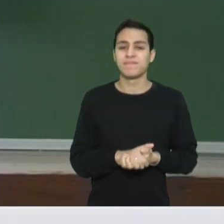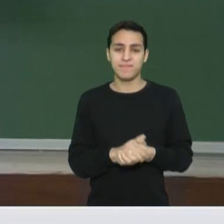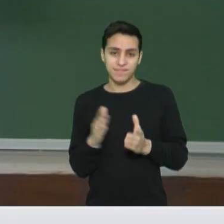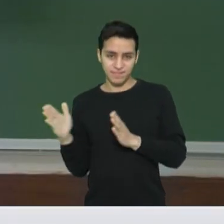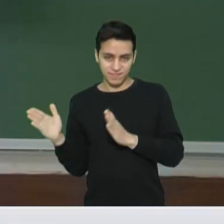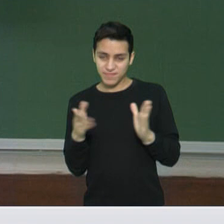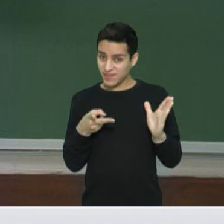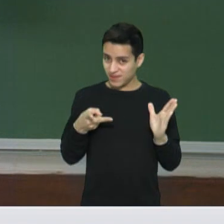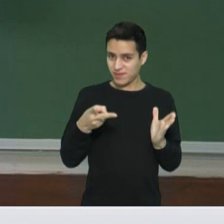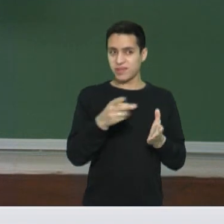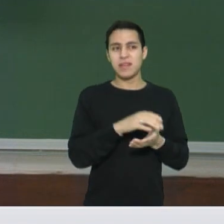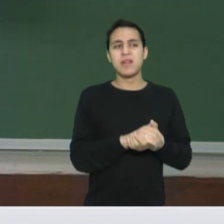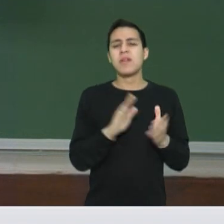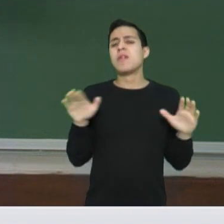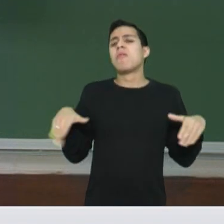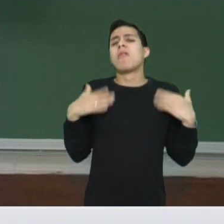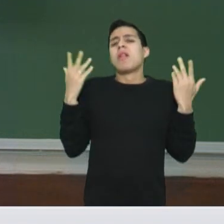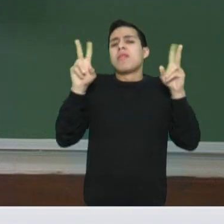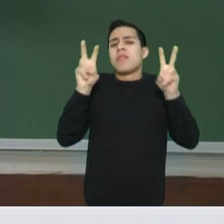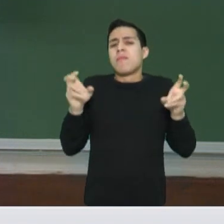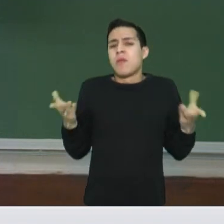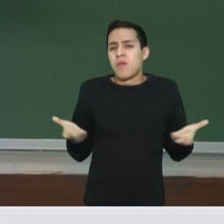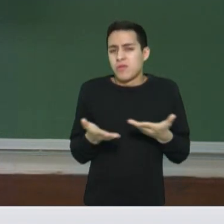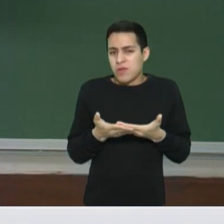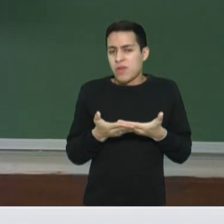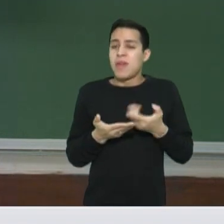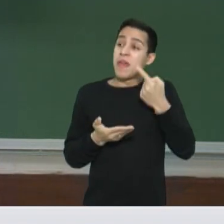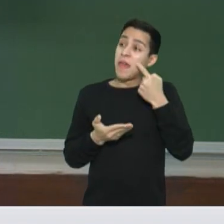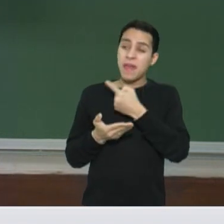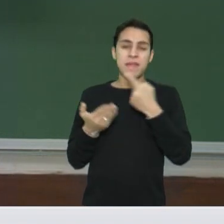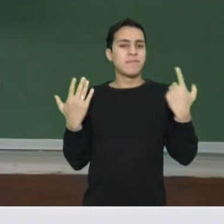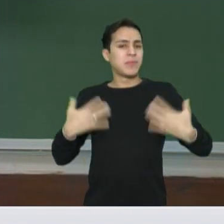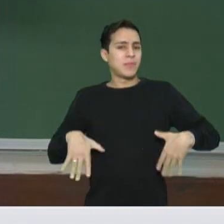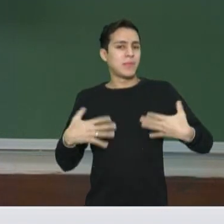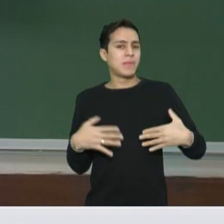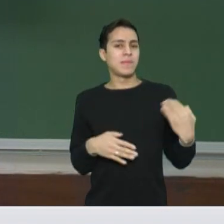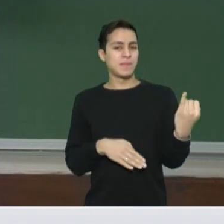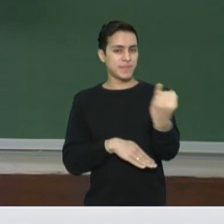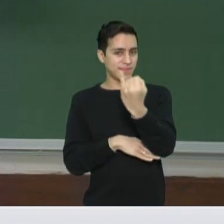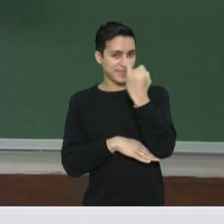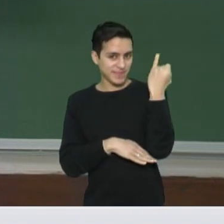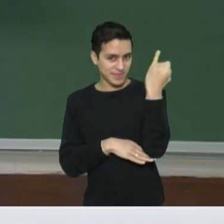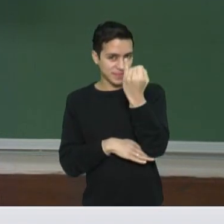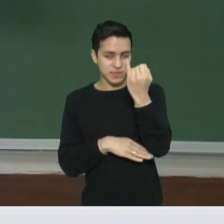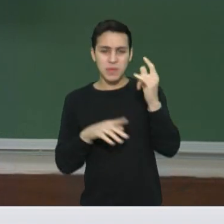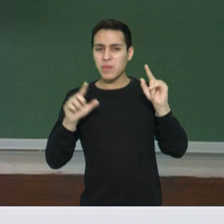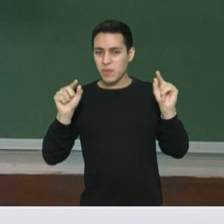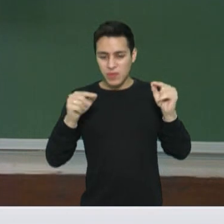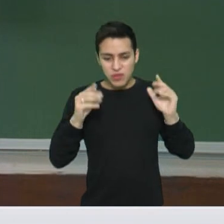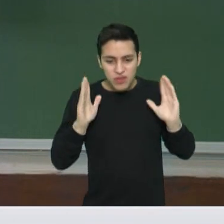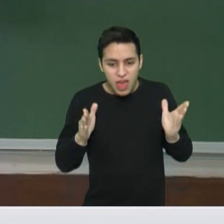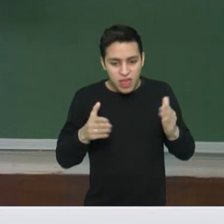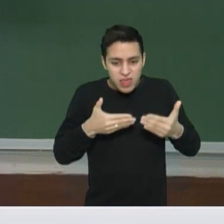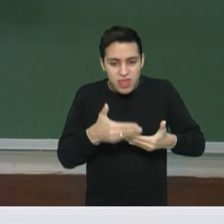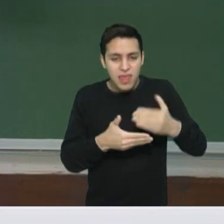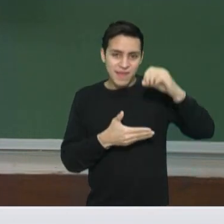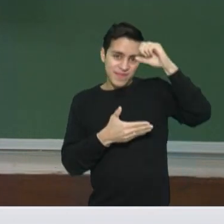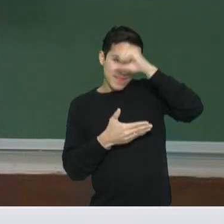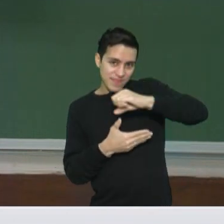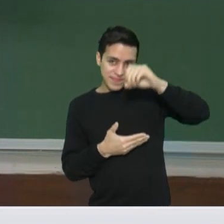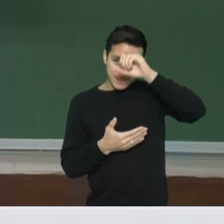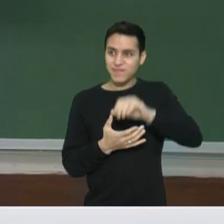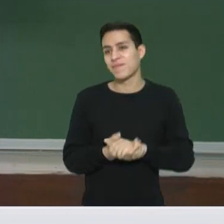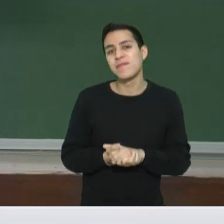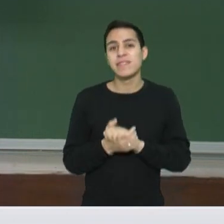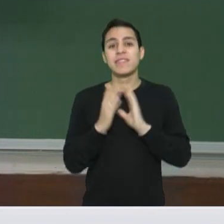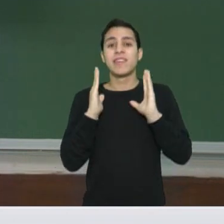lá? Com a nossa discussão, a gente vai falar de algo que é muito importante, né? A gente tem aprendido isso, muitas